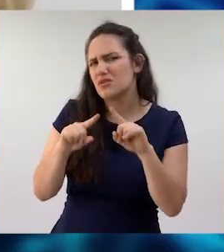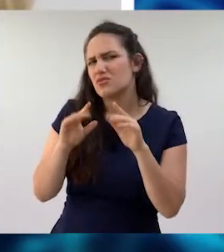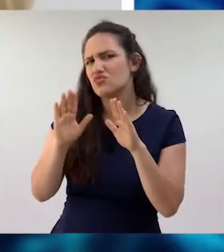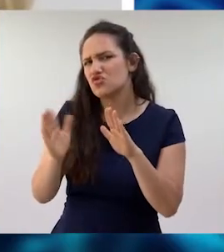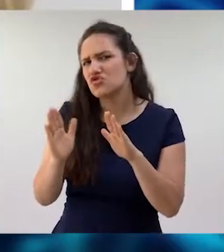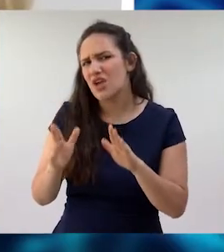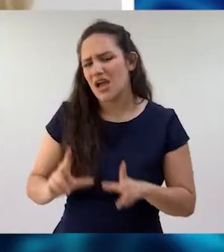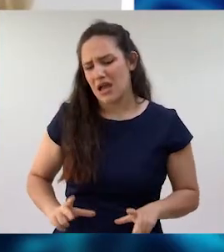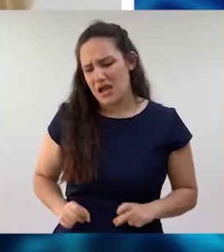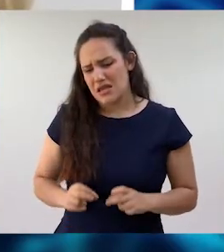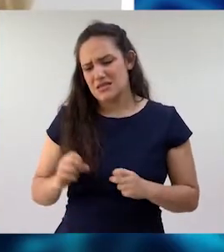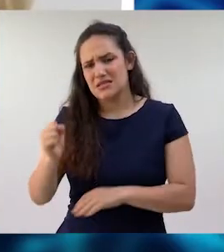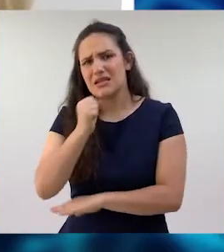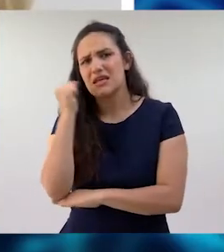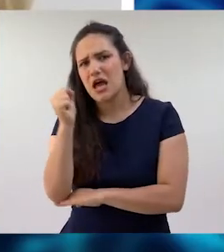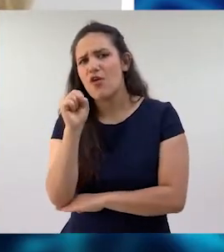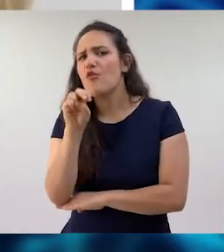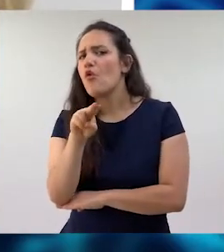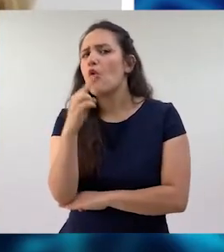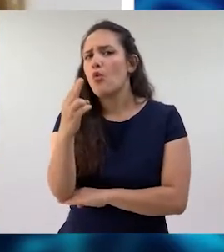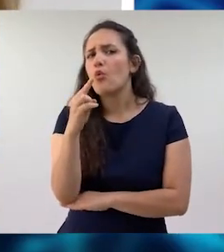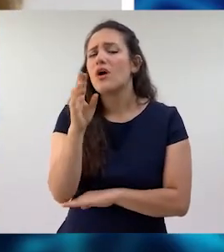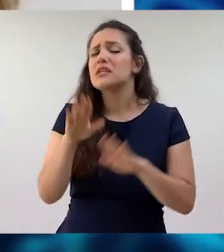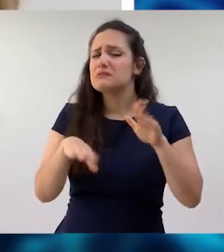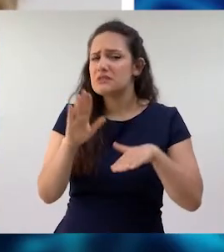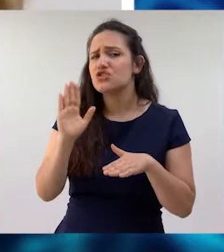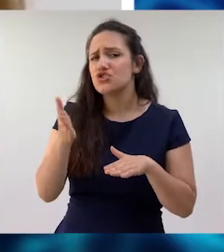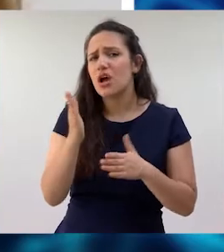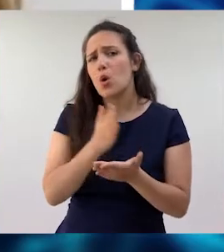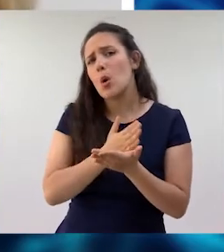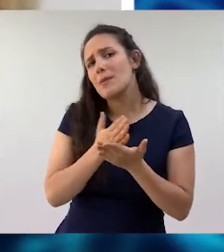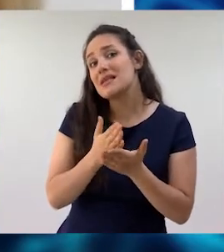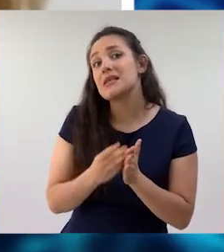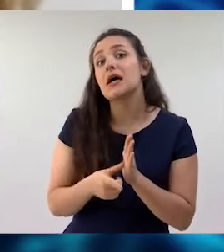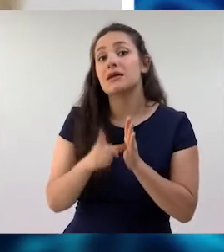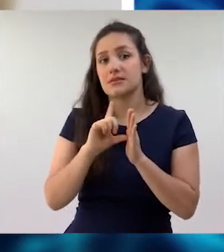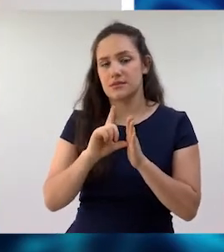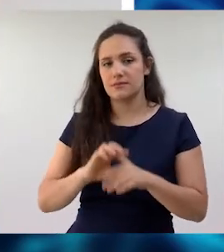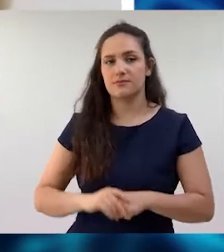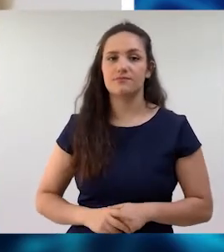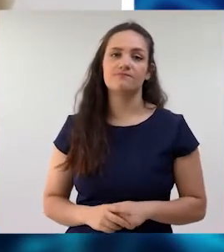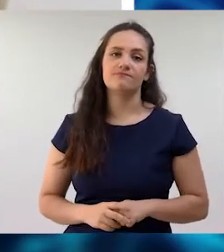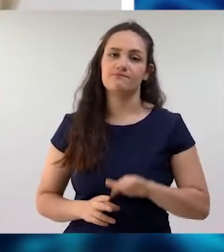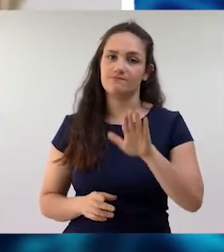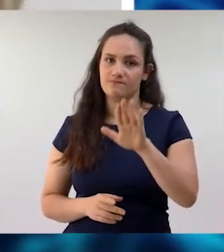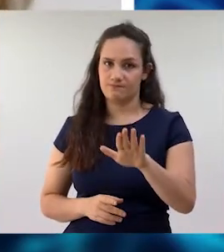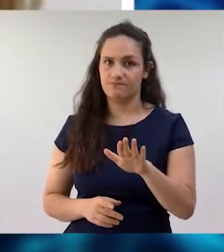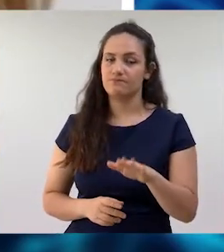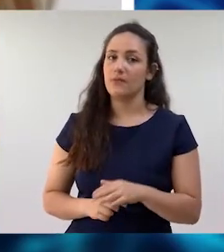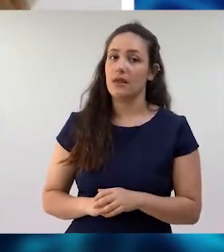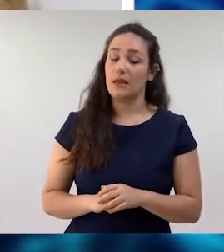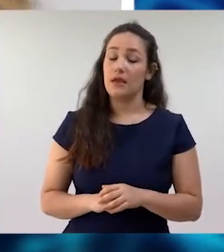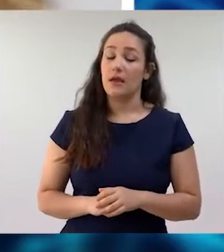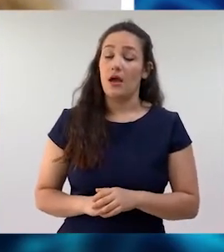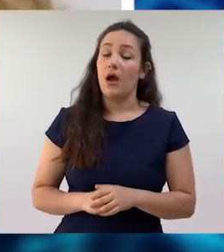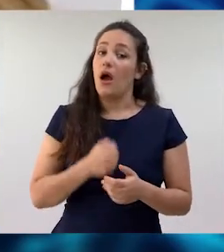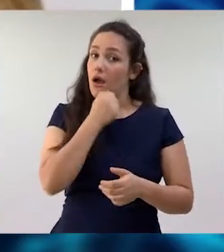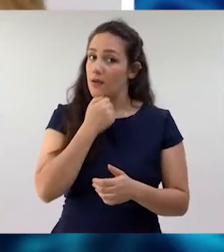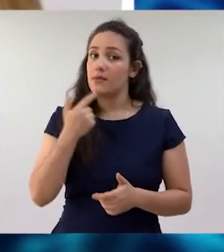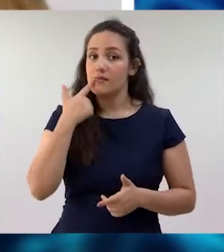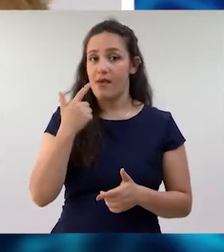ou a maioria não? É inicial? Ana, hoje em dia, eu só trabalho na rede